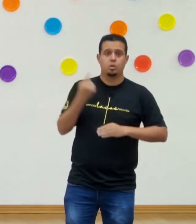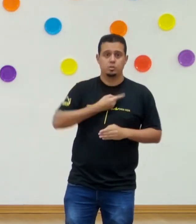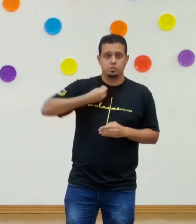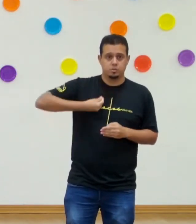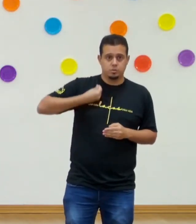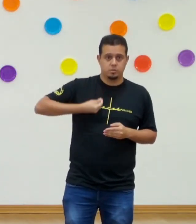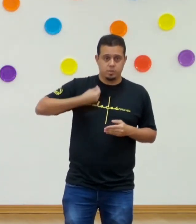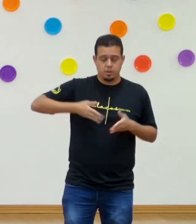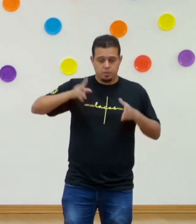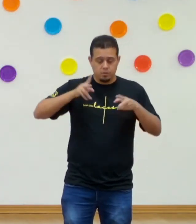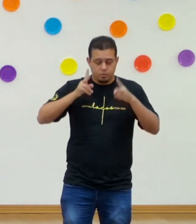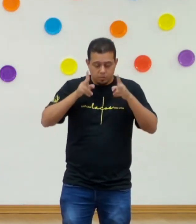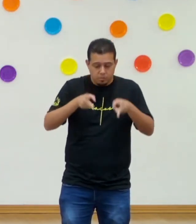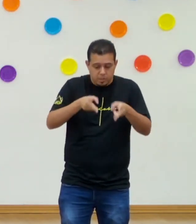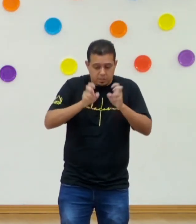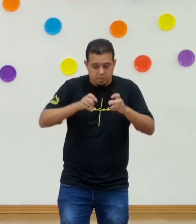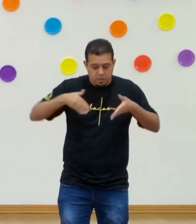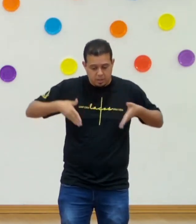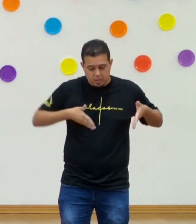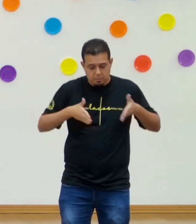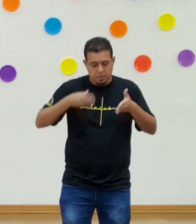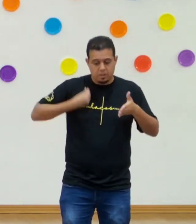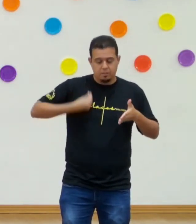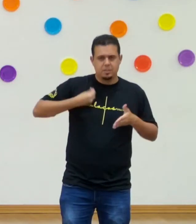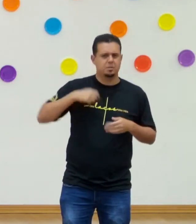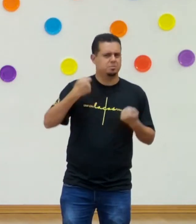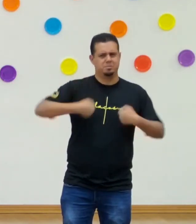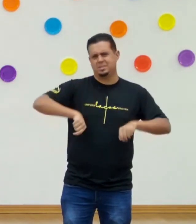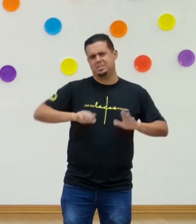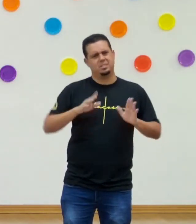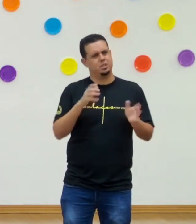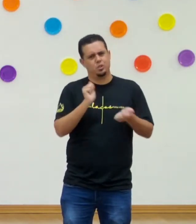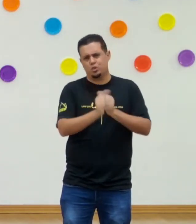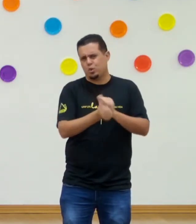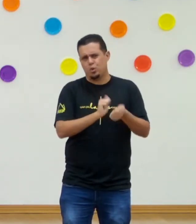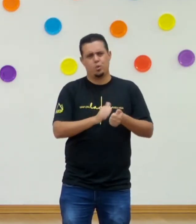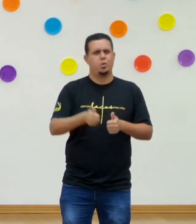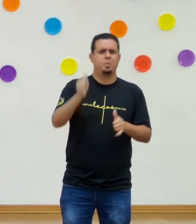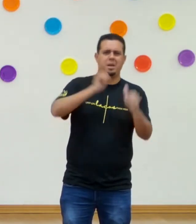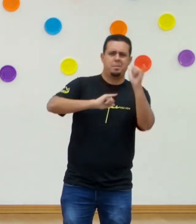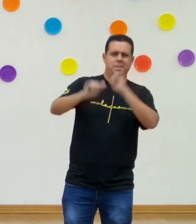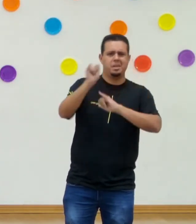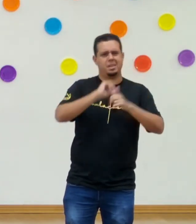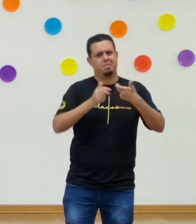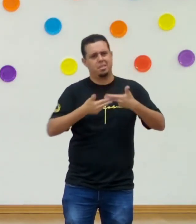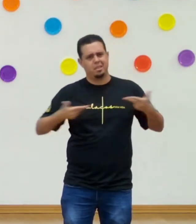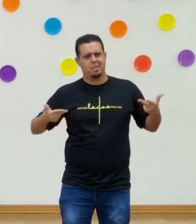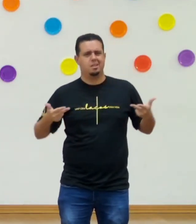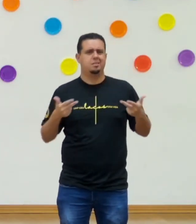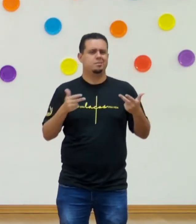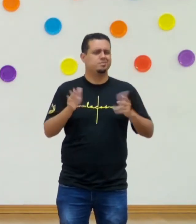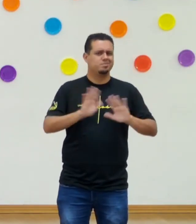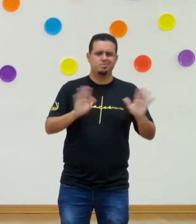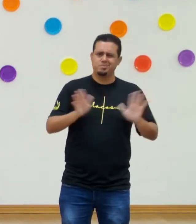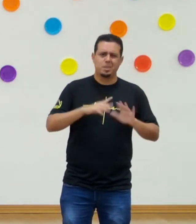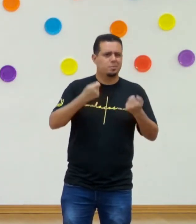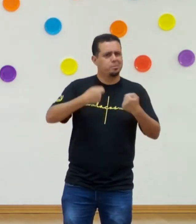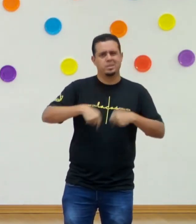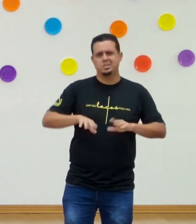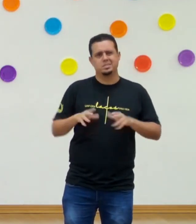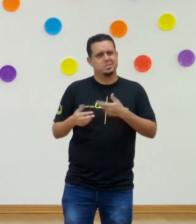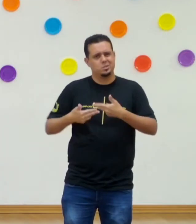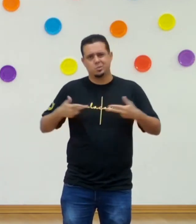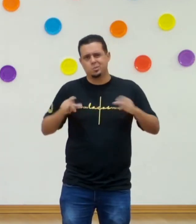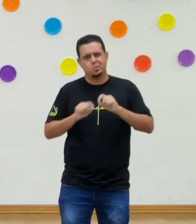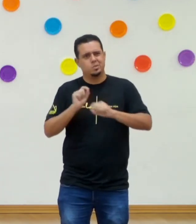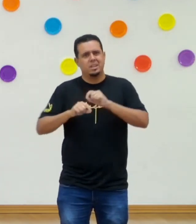plenitude de alegria, em que nós não precisamos de jogo, a gente não precisa de bebida, a gente não precisa de nada do que esse mundo possa